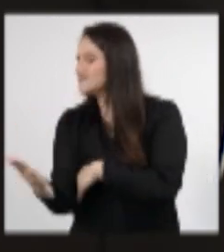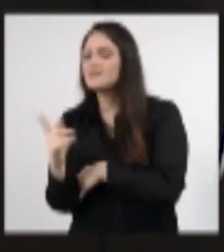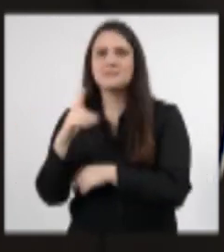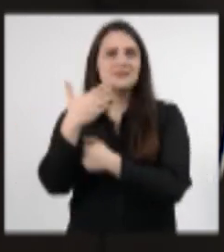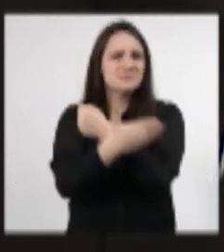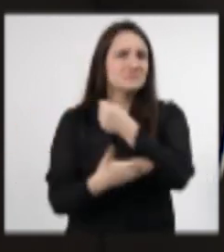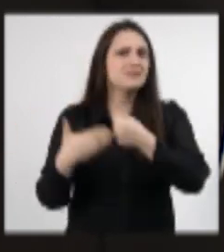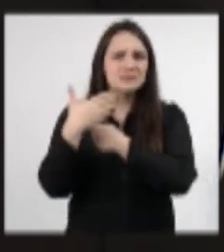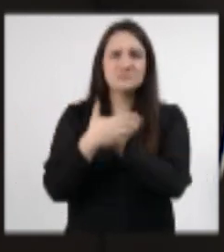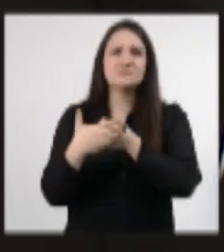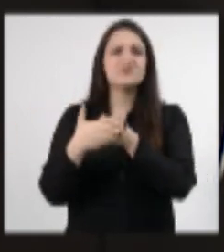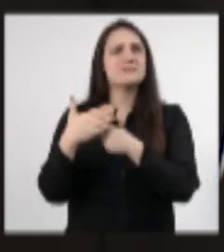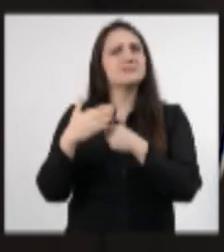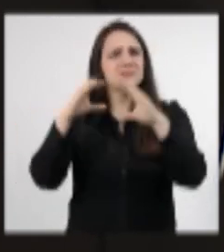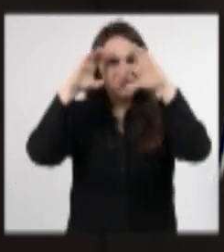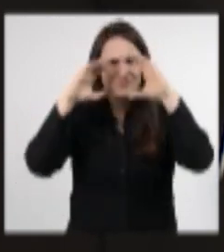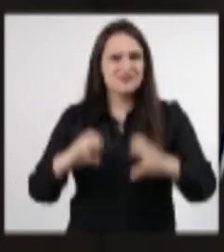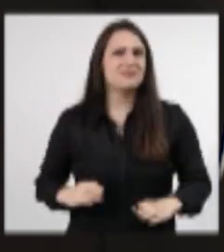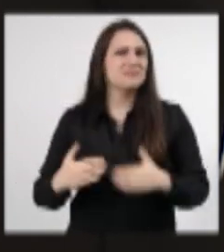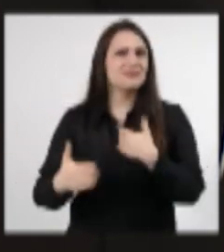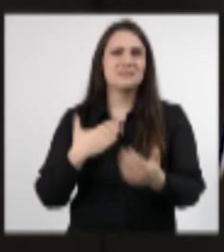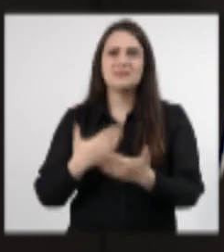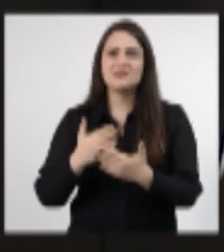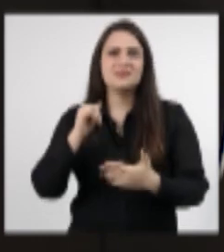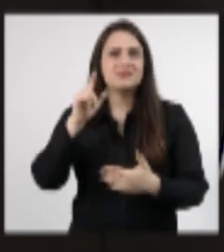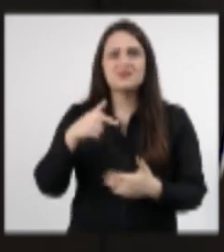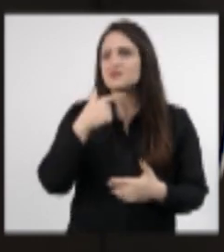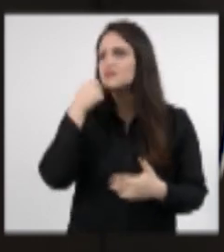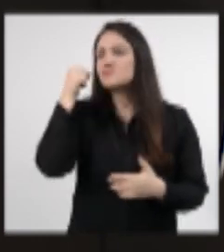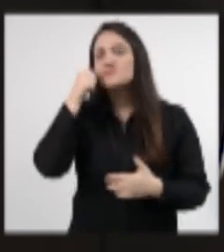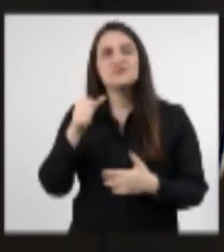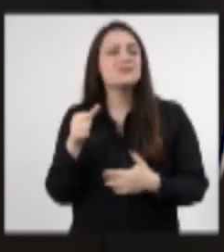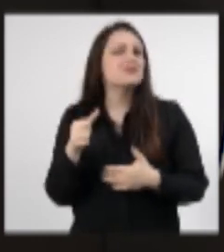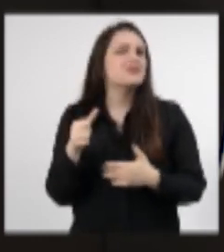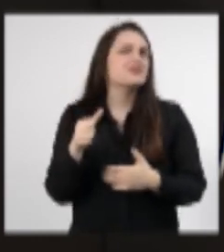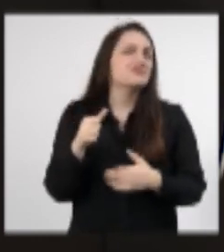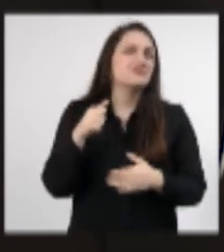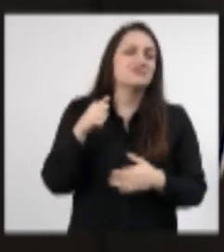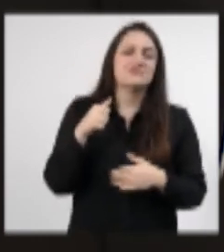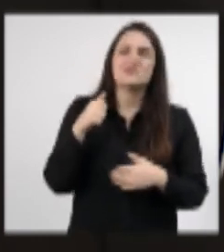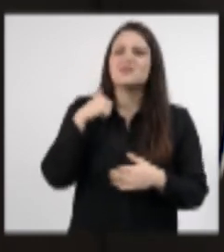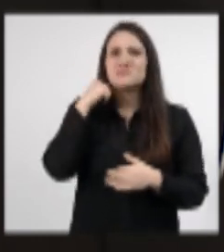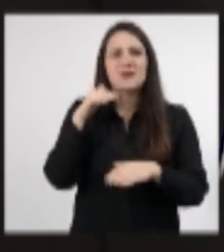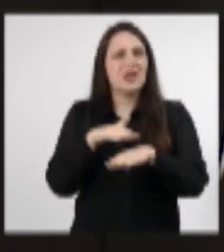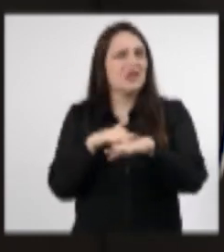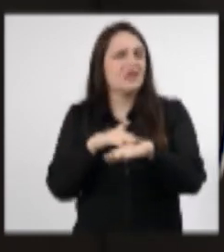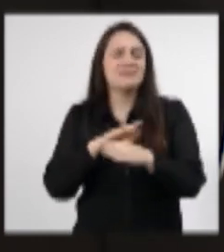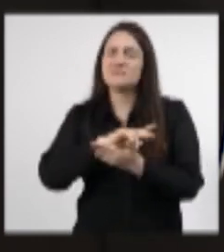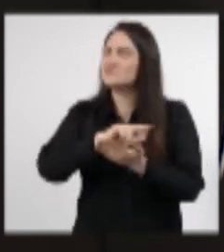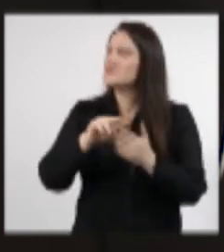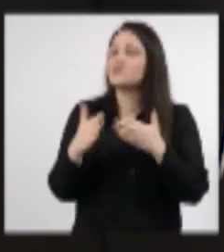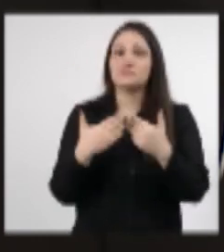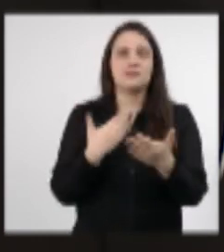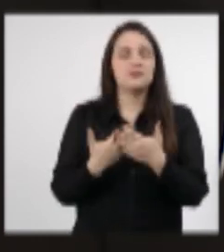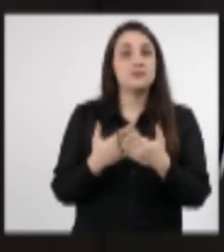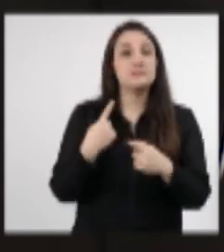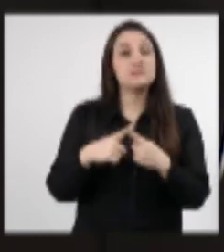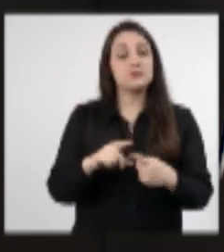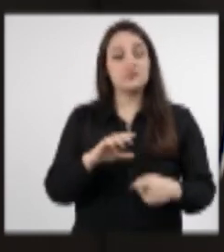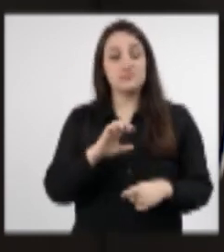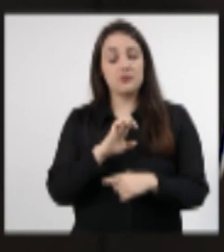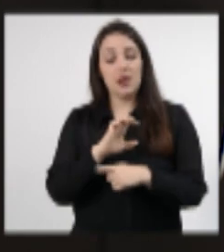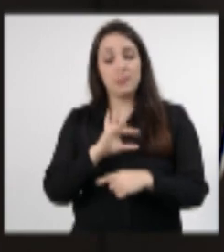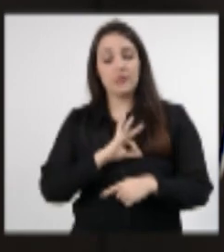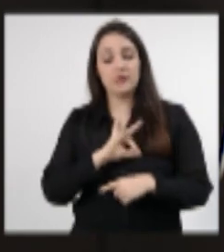e proteger a todos os cidadãos sul-mato-grossenses, indistintamente. Prova disso é que a Polícia Civil de Mato Grosso do Sul foi